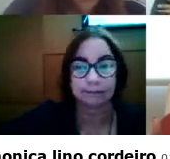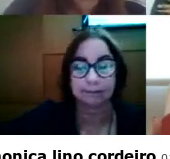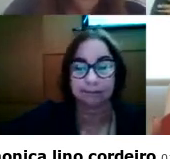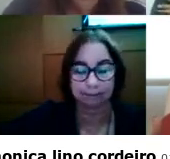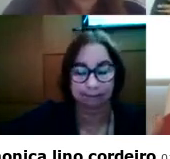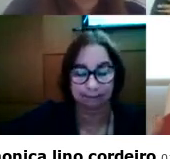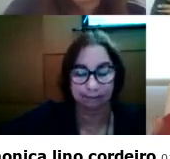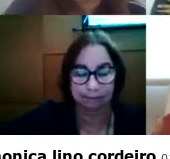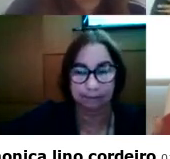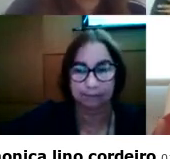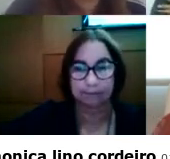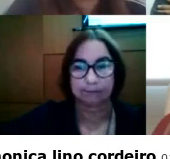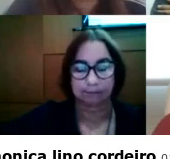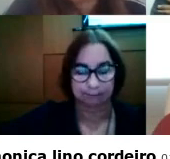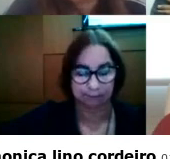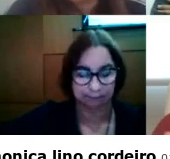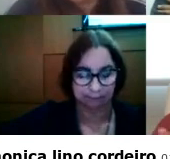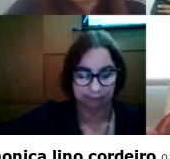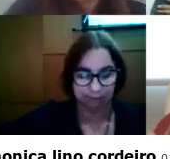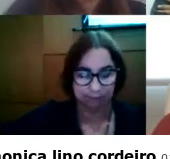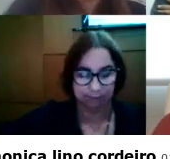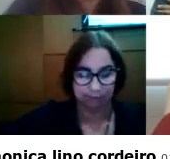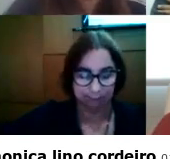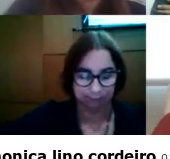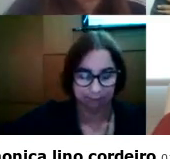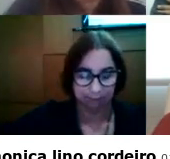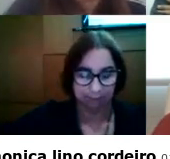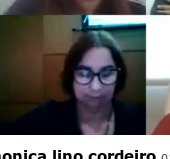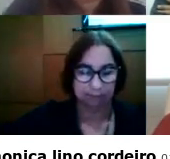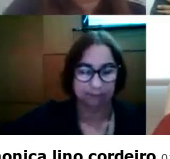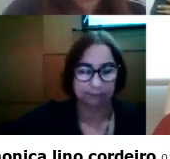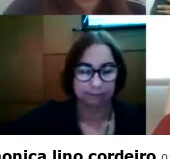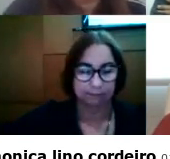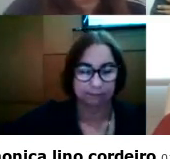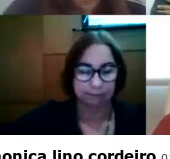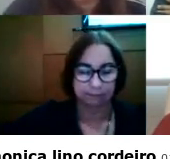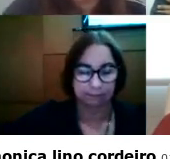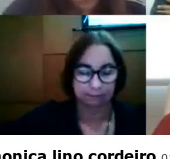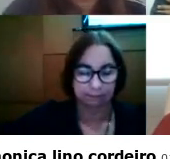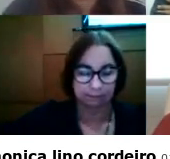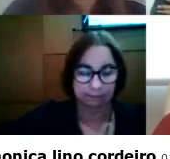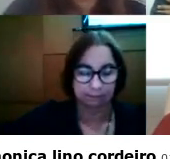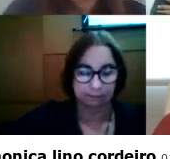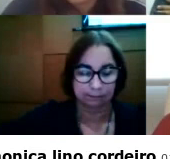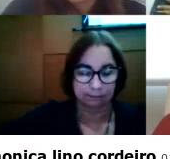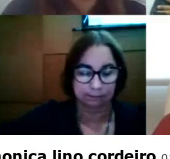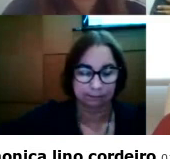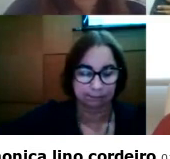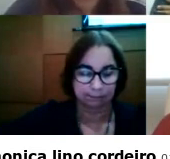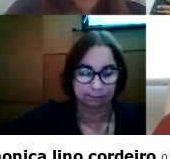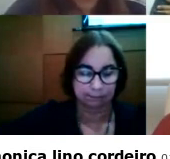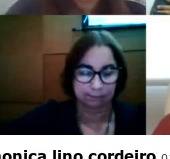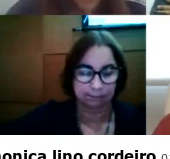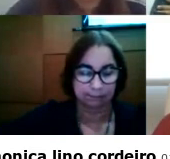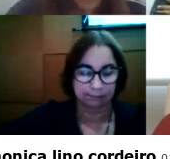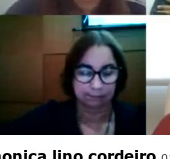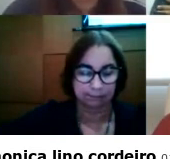a porta de entrada para o serviço de saúde e eu só queria realmente a apresentação foi um pouco longa o programa é denso mas